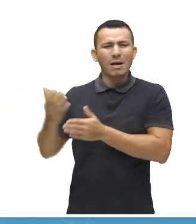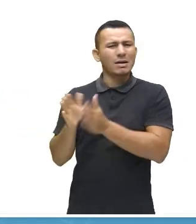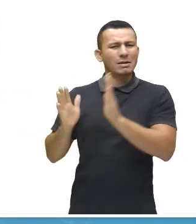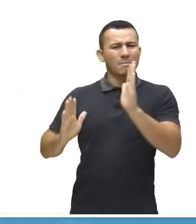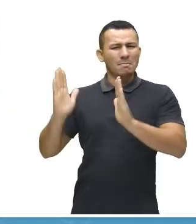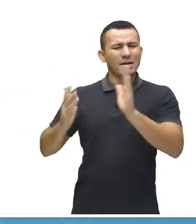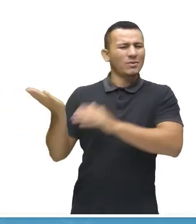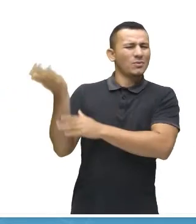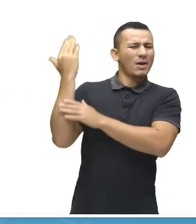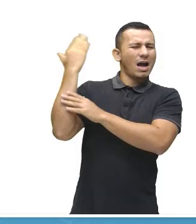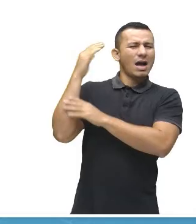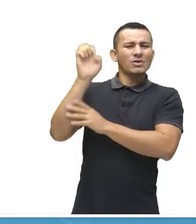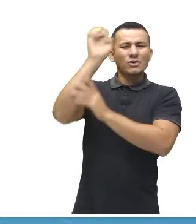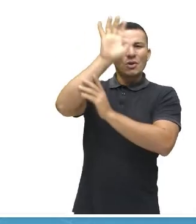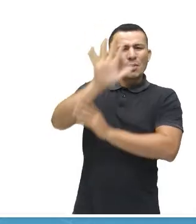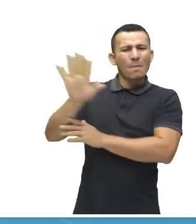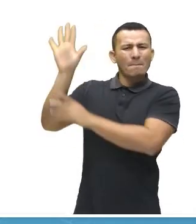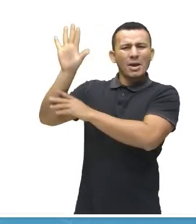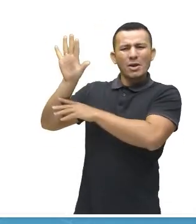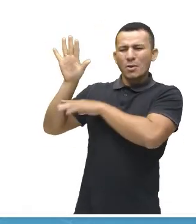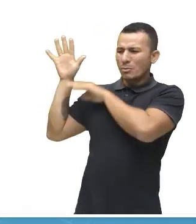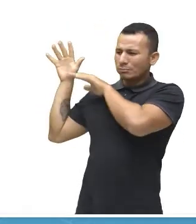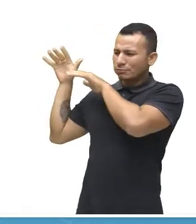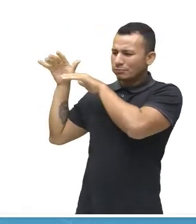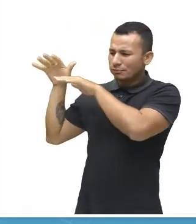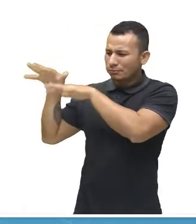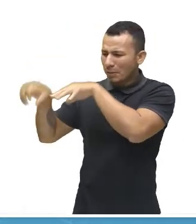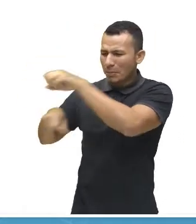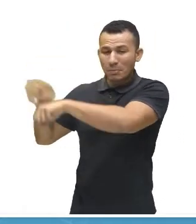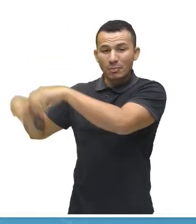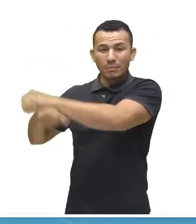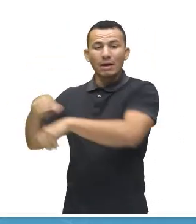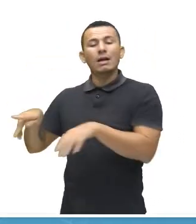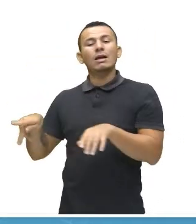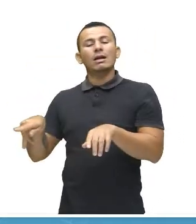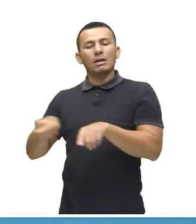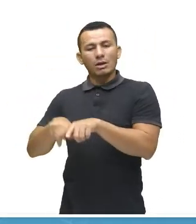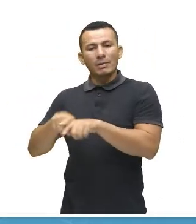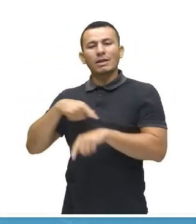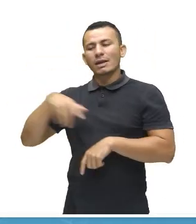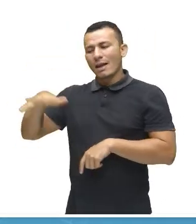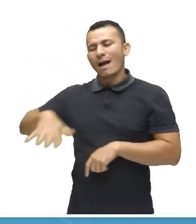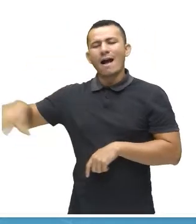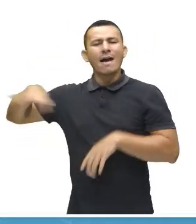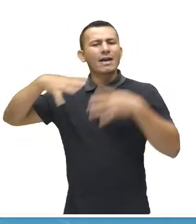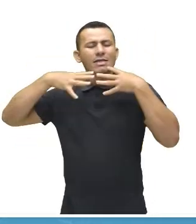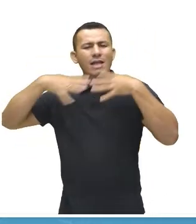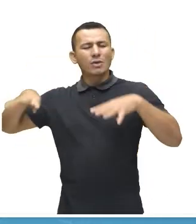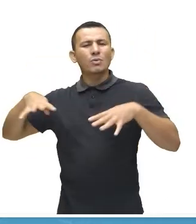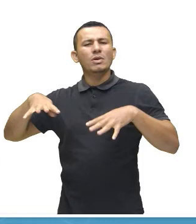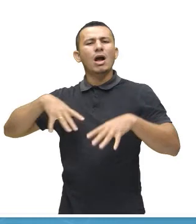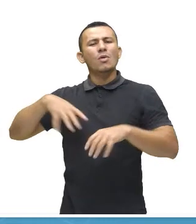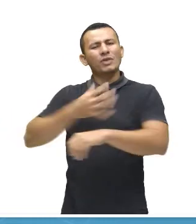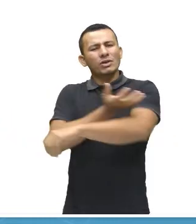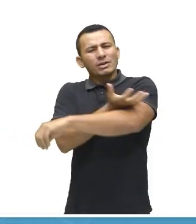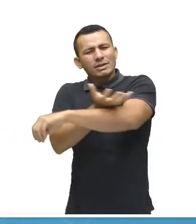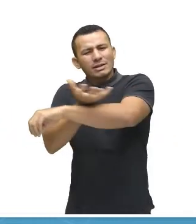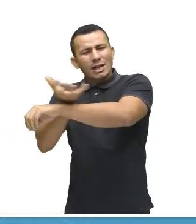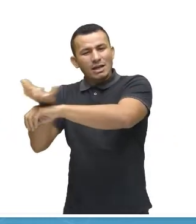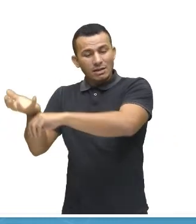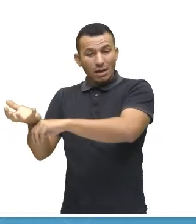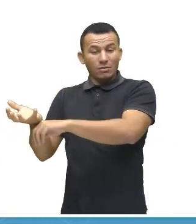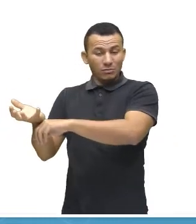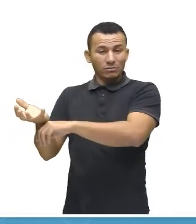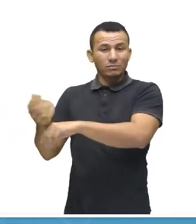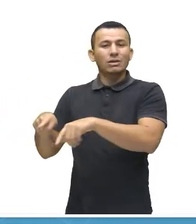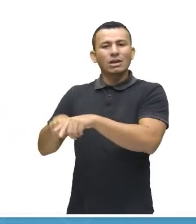europeia, apresenta diferenças naturais, ou seja, a gente tem uma área ali que é o sertão, mas em contrapartida a